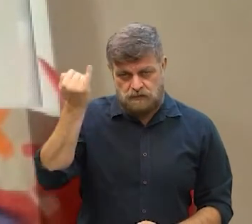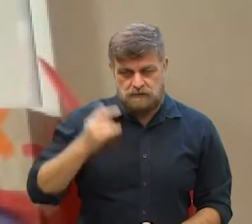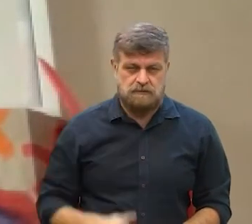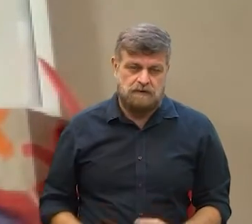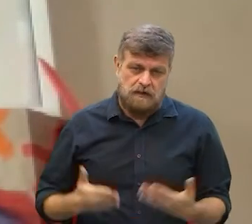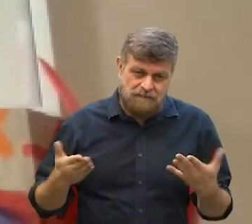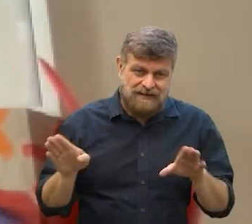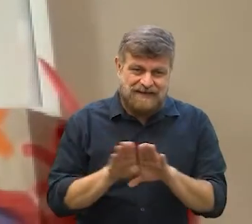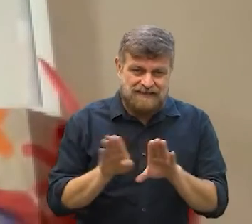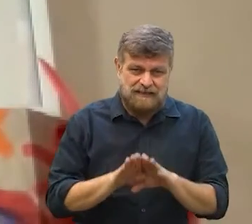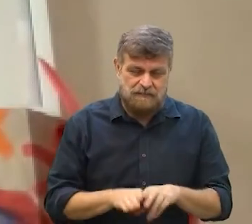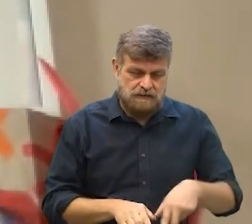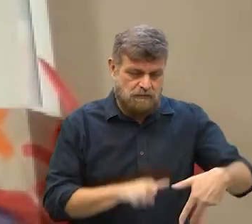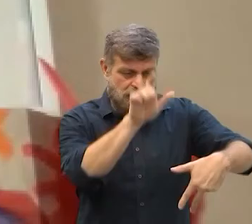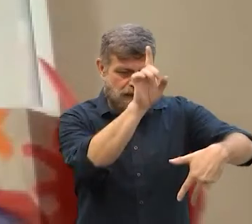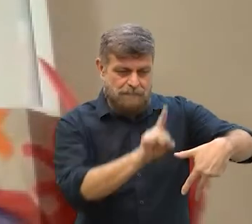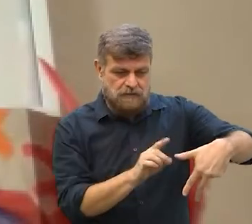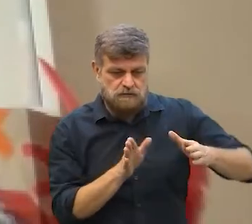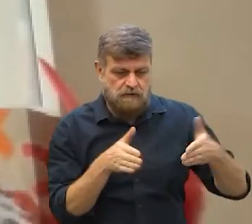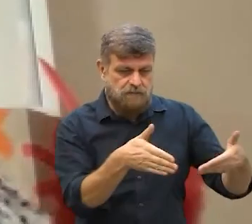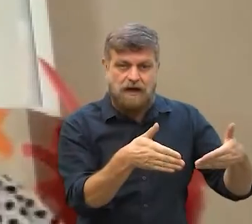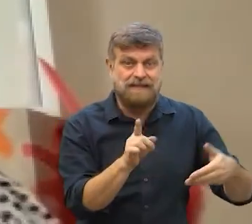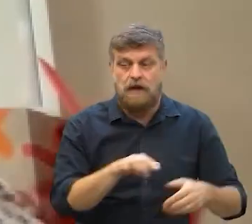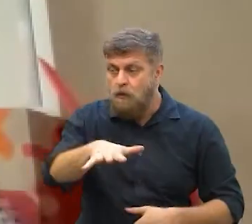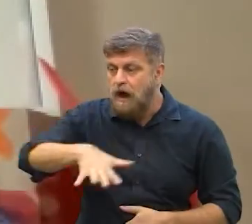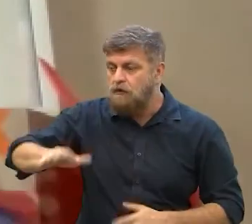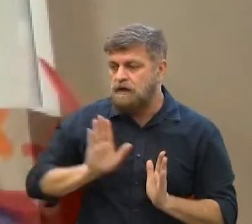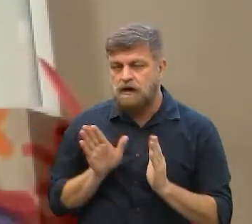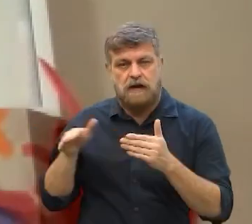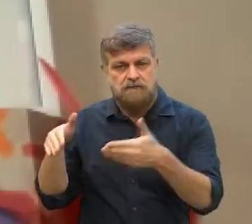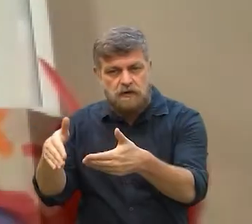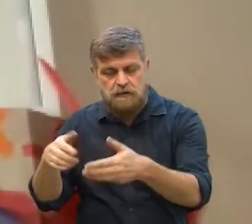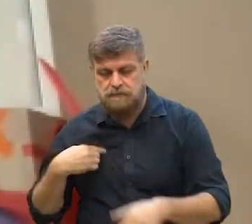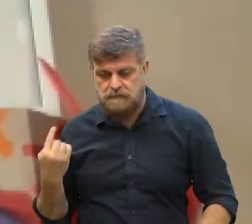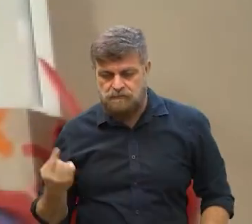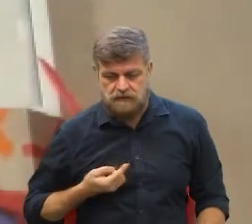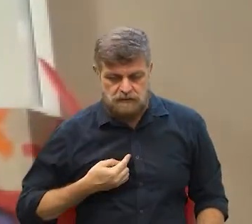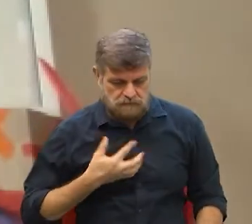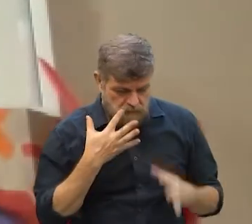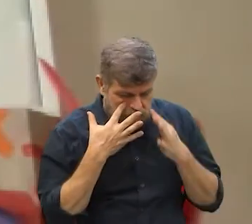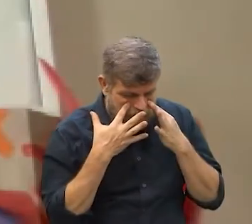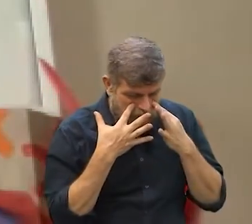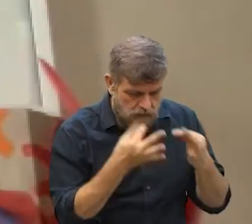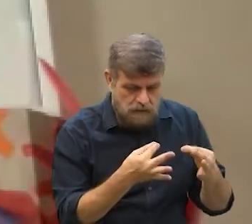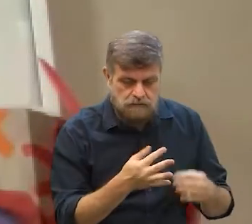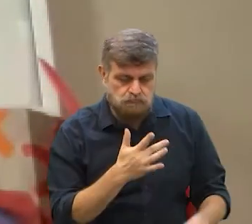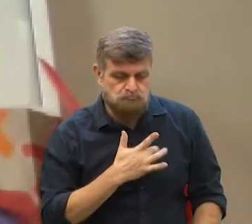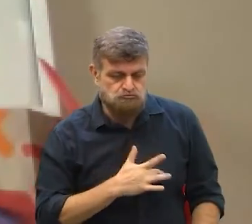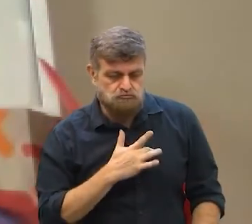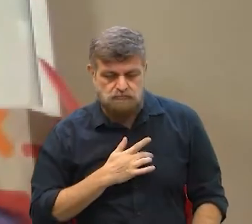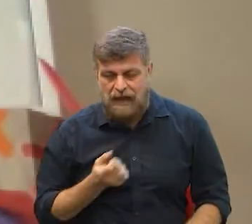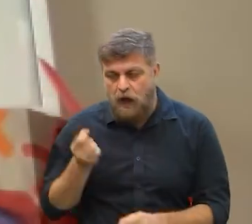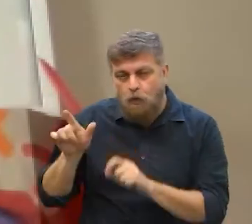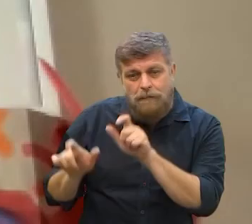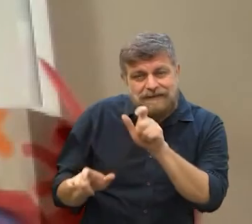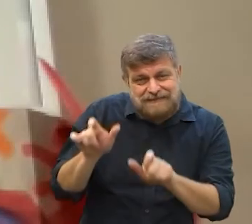ele, é claro, desvia muita coisa. O que ele desvia? Desvia o nosso olhar de algumas